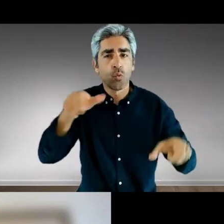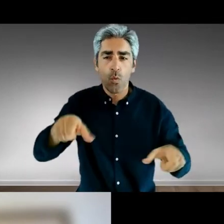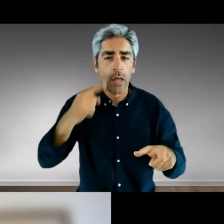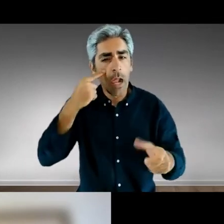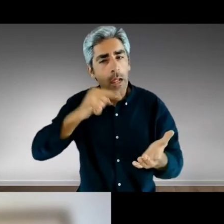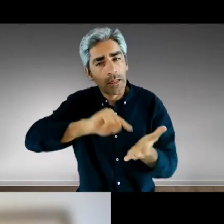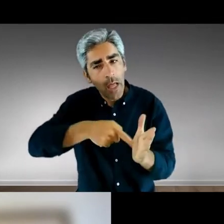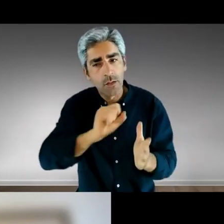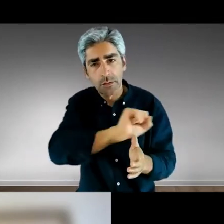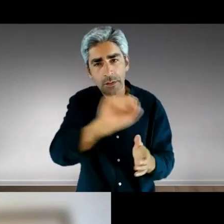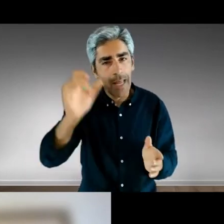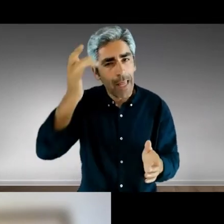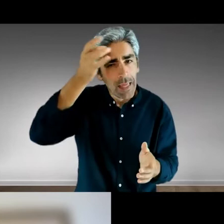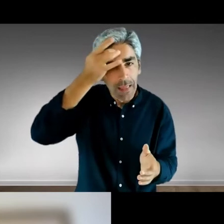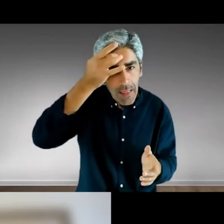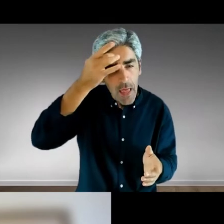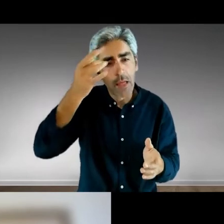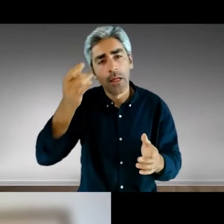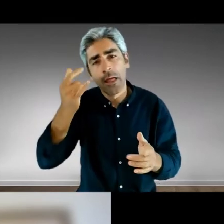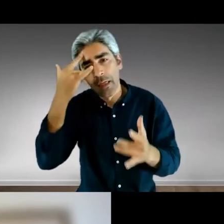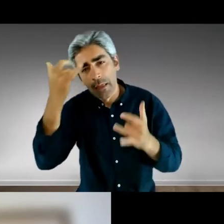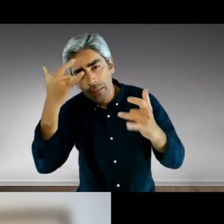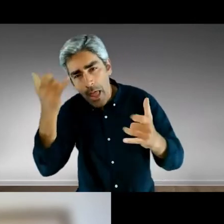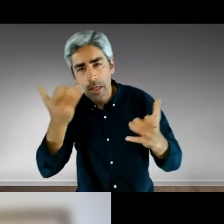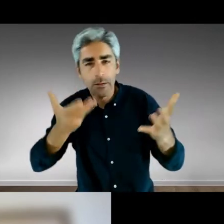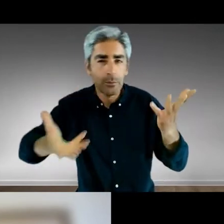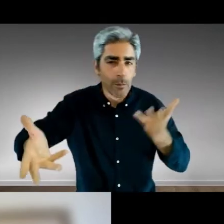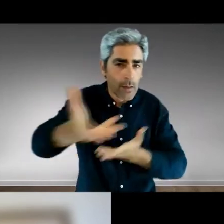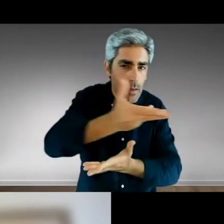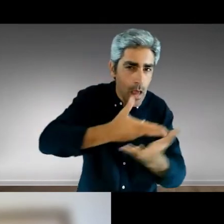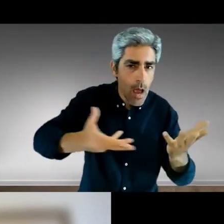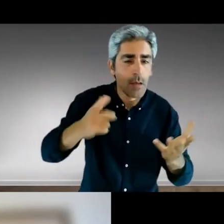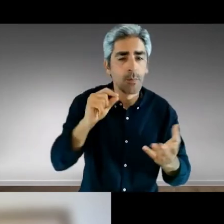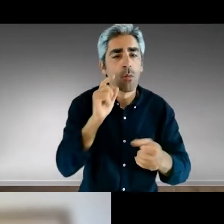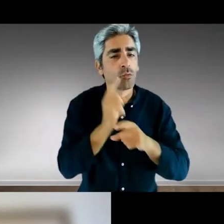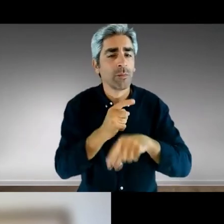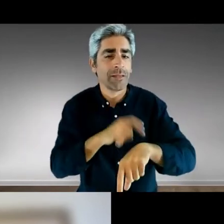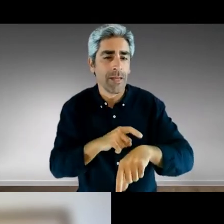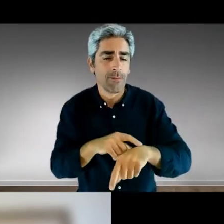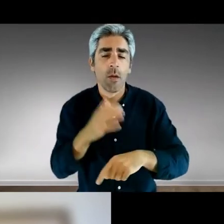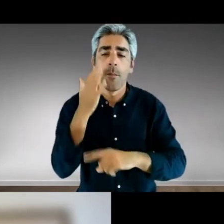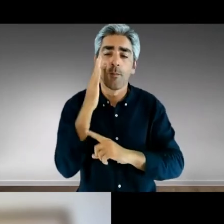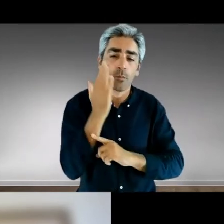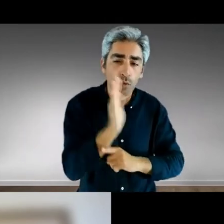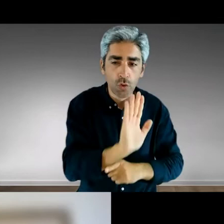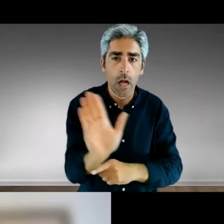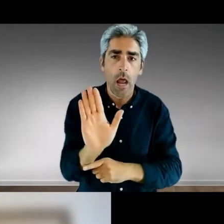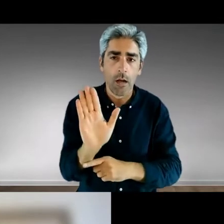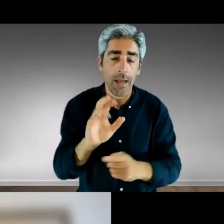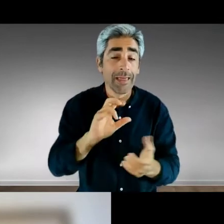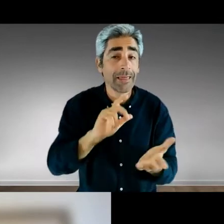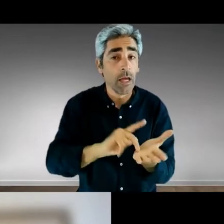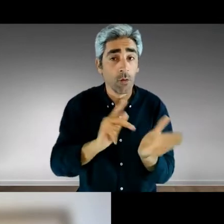ideias, partilharem e também ao mesmo tempo mostrar que a tecnologia, isto